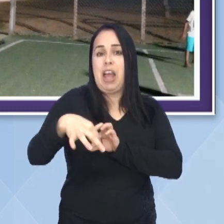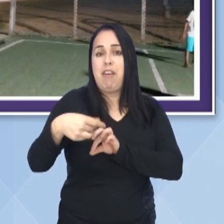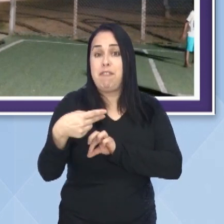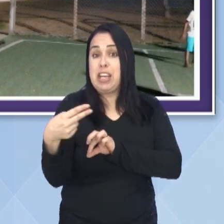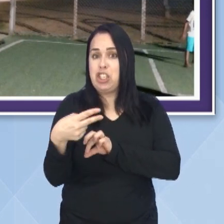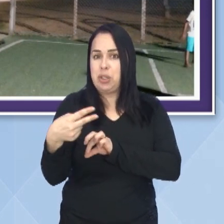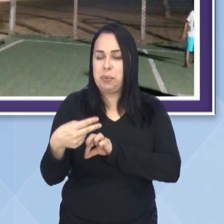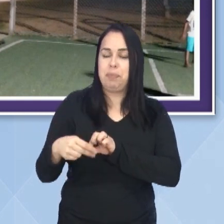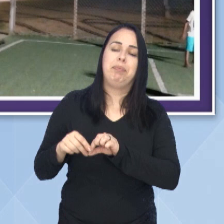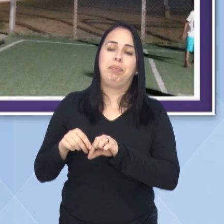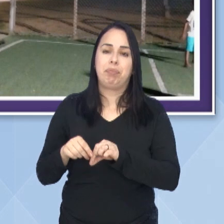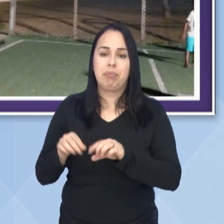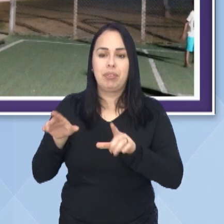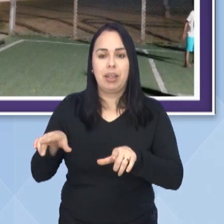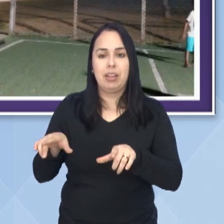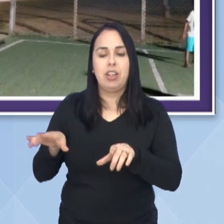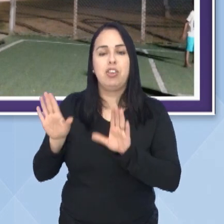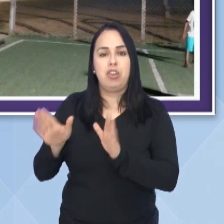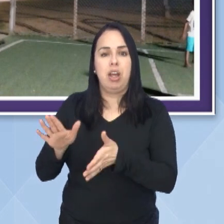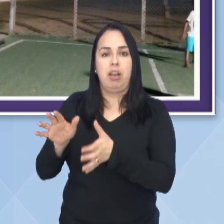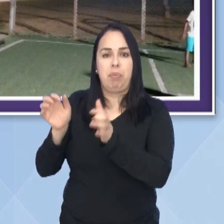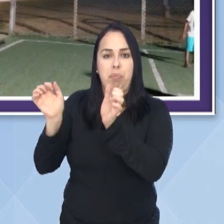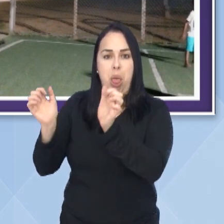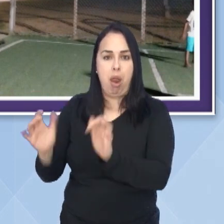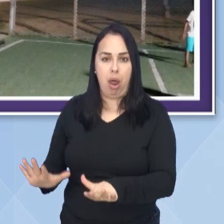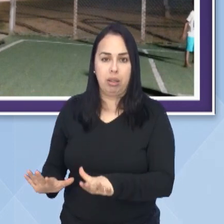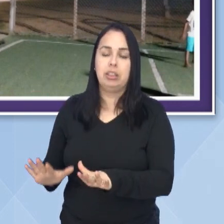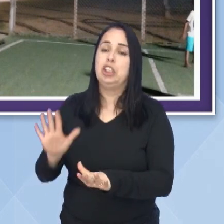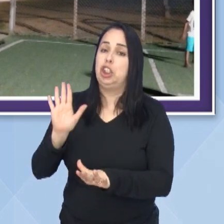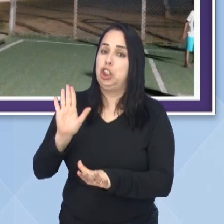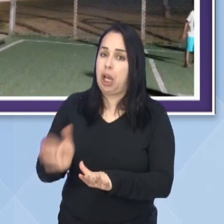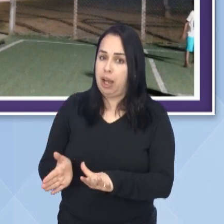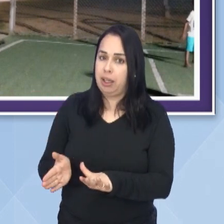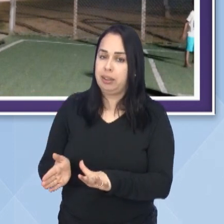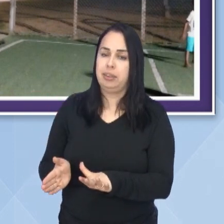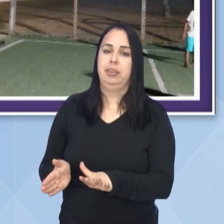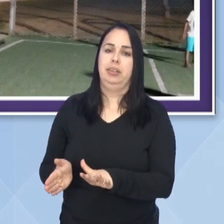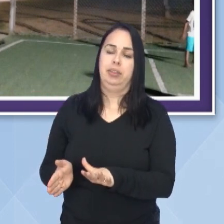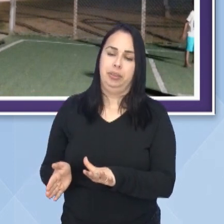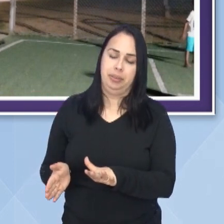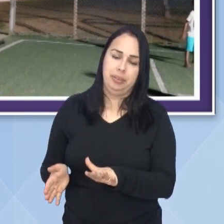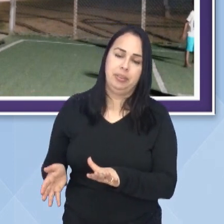Uma quadra onde já está quebrando, uma quadra onde não tem...